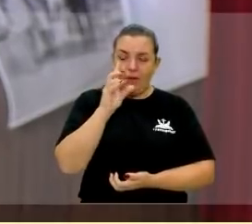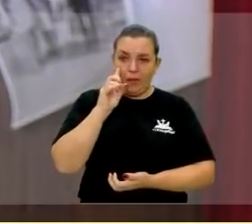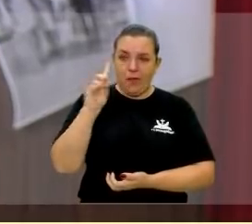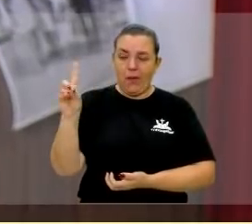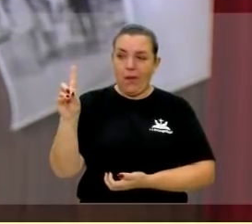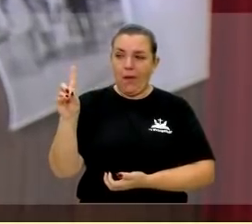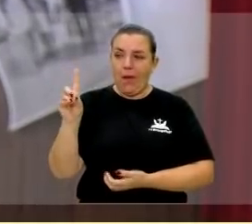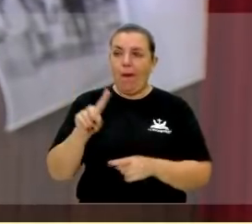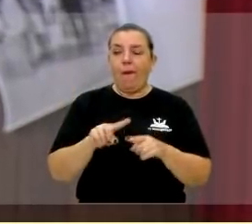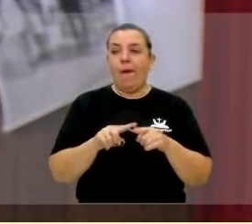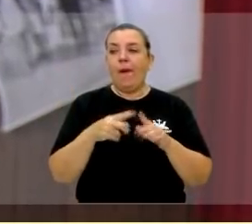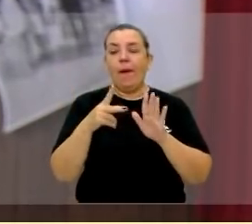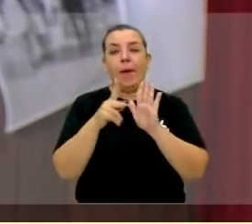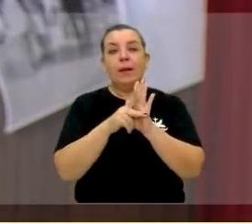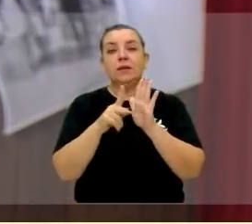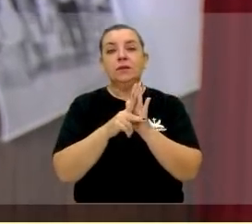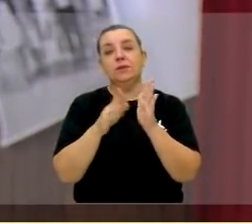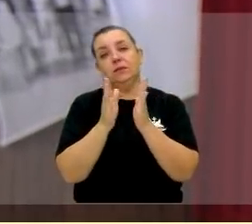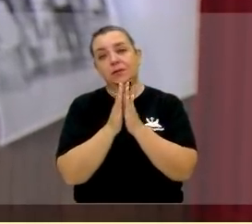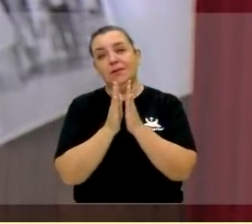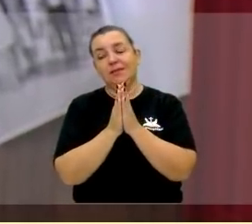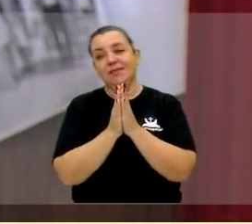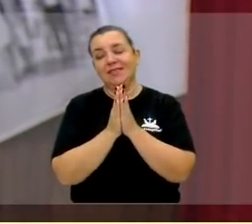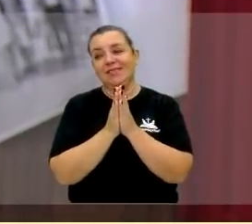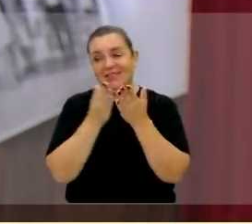mas nas próprias orações